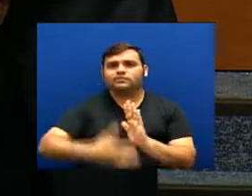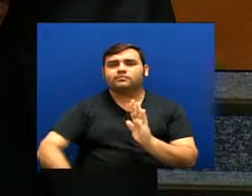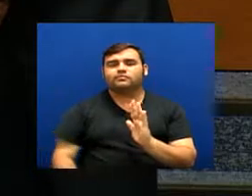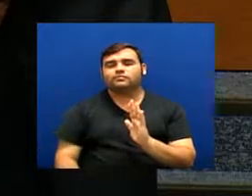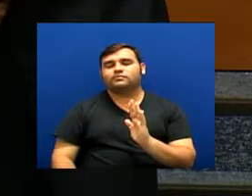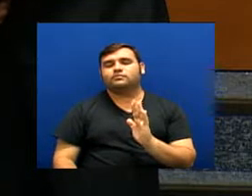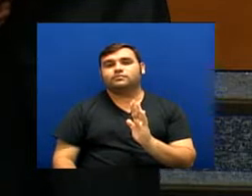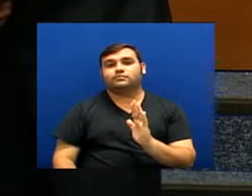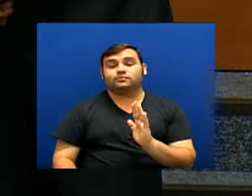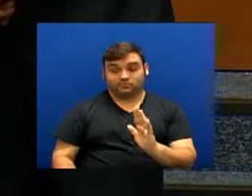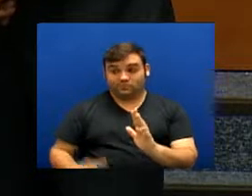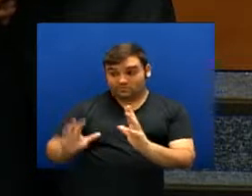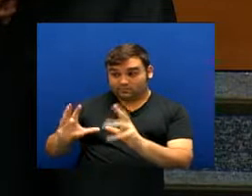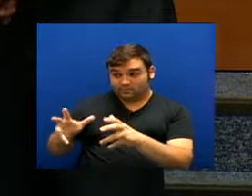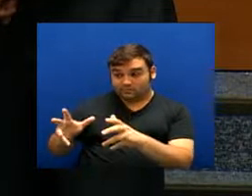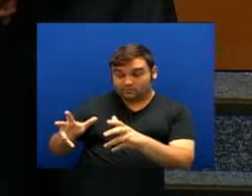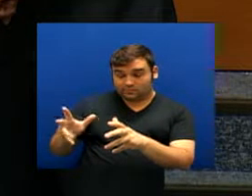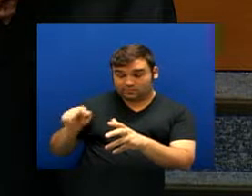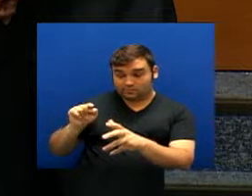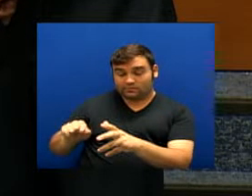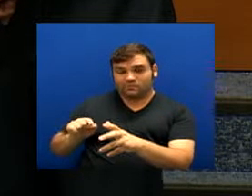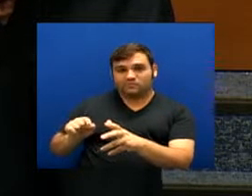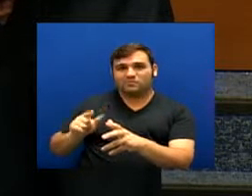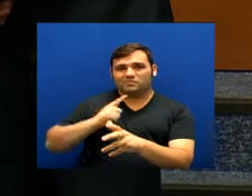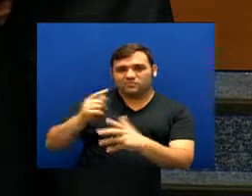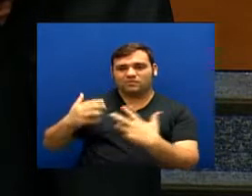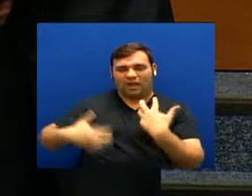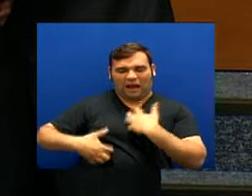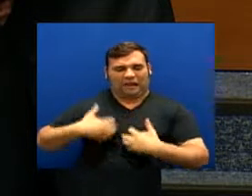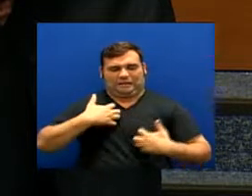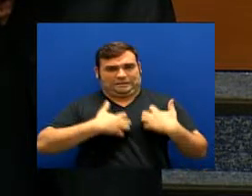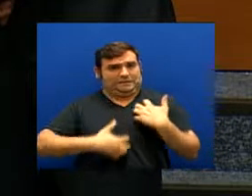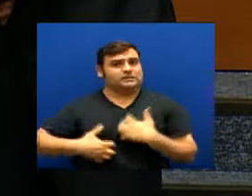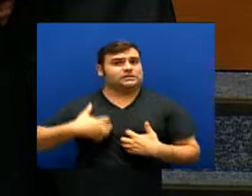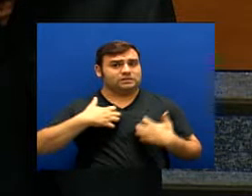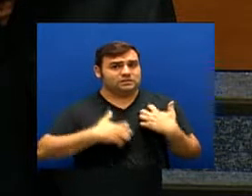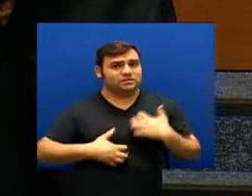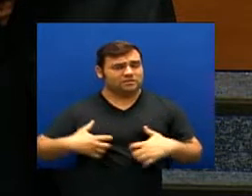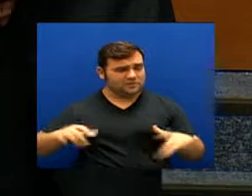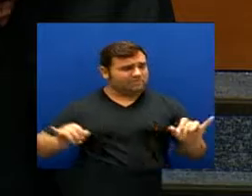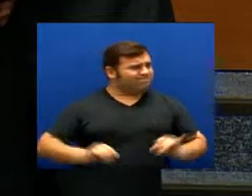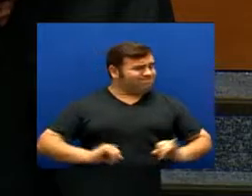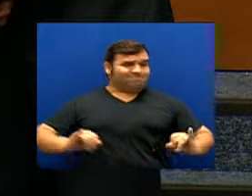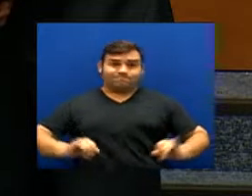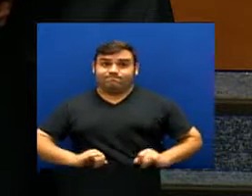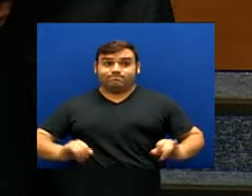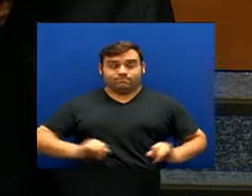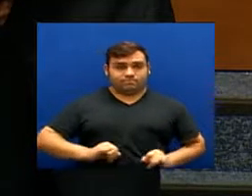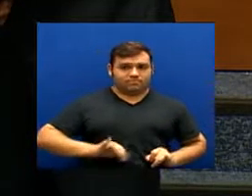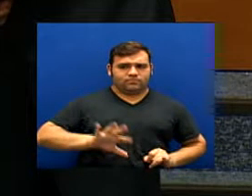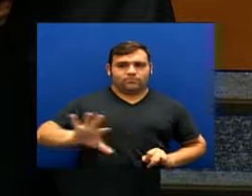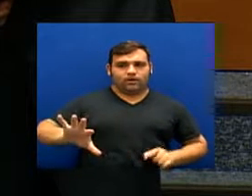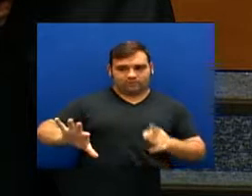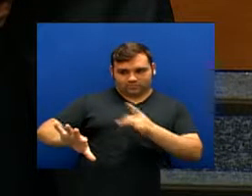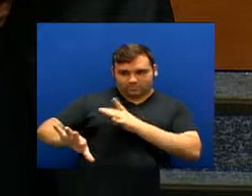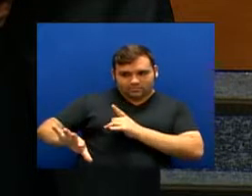pessoas, a gente se sente muito bem. O pastor é testemunha, como ele disse, né? O pastor,